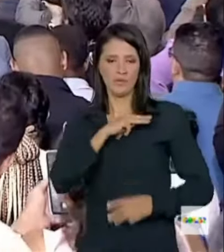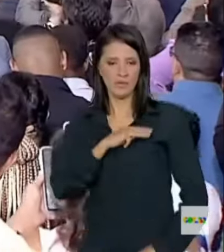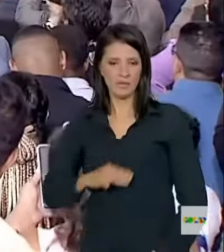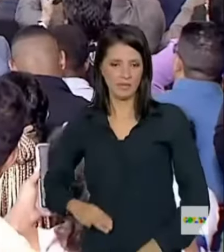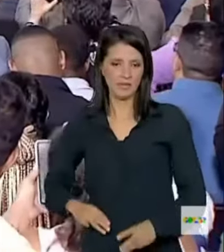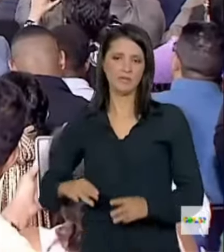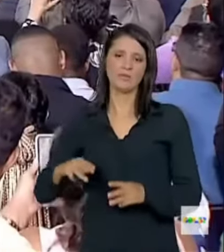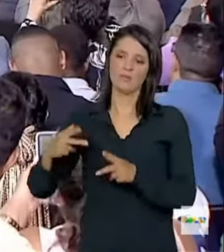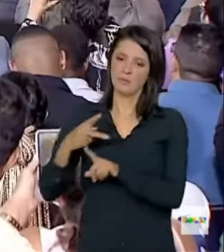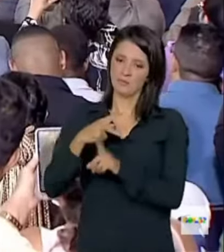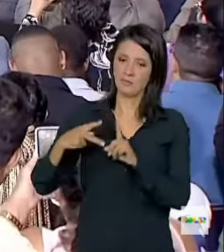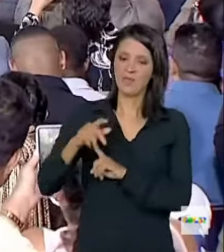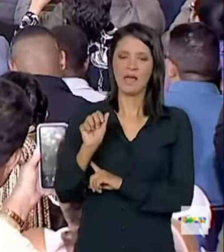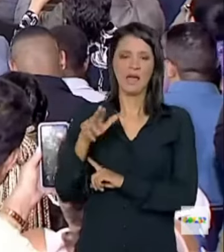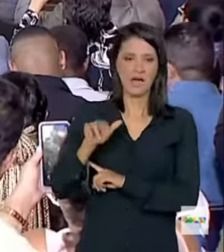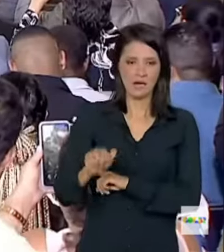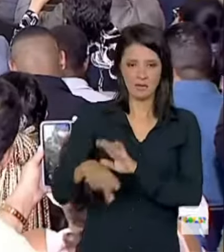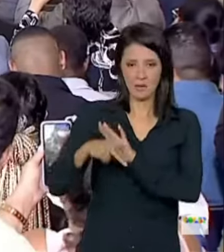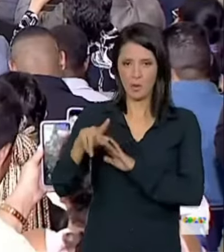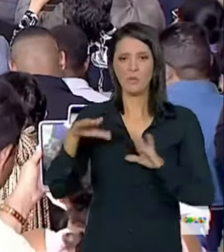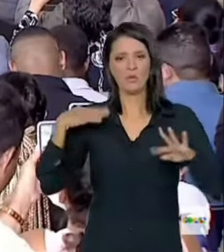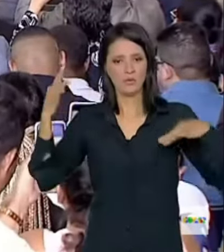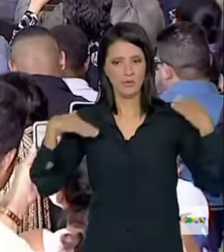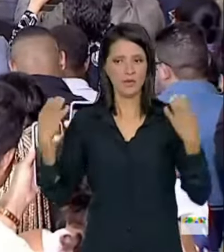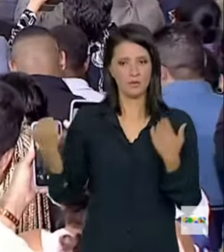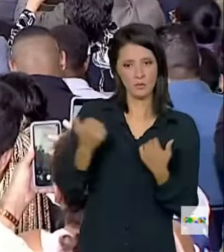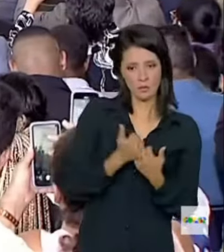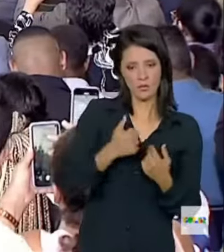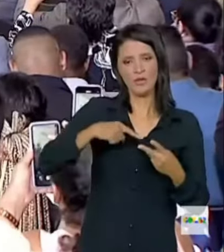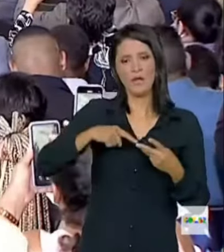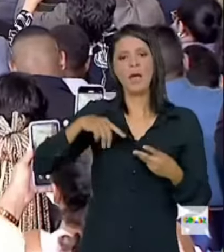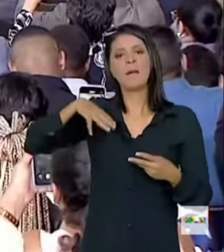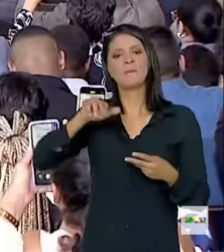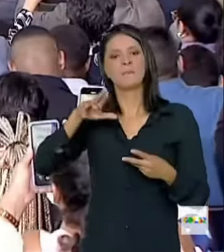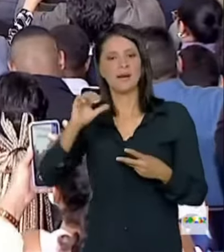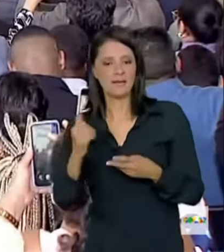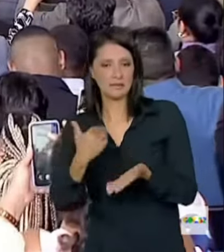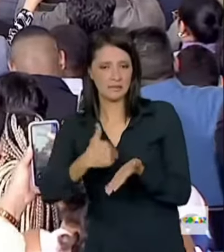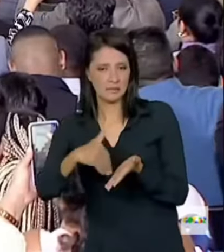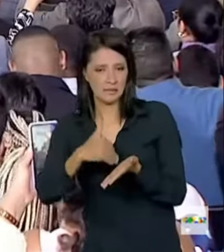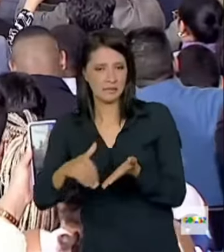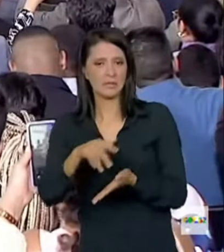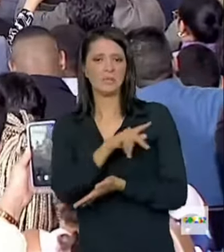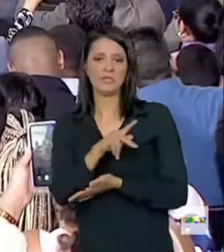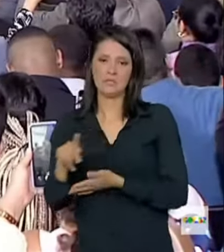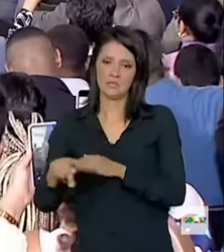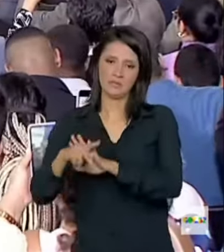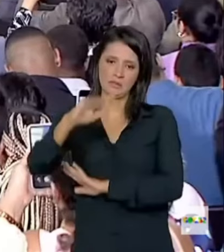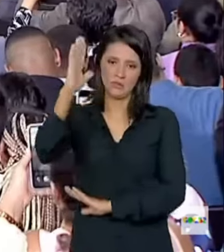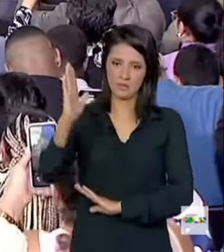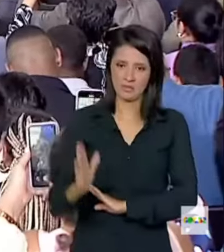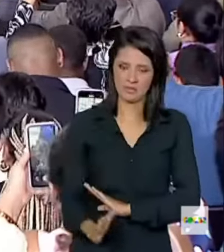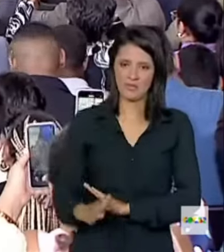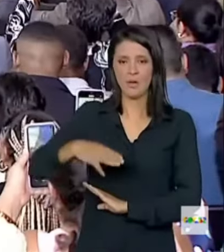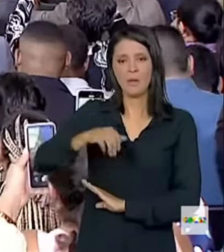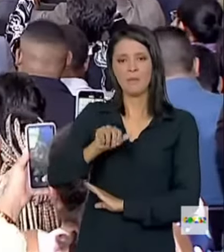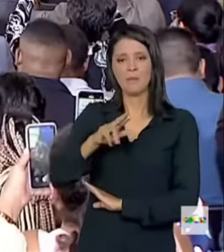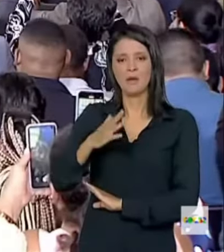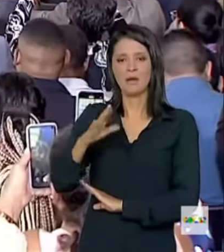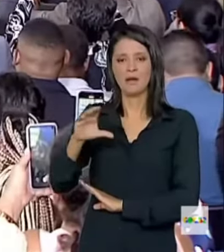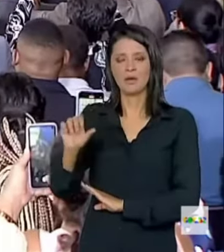Ana Cara Lopes, do Turismo, que é substituta, o Márcio Macedo, da Secretaria da Presidência da República, o Marco Amaro,